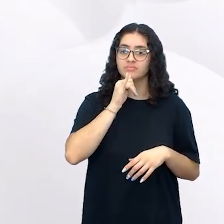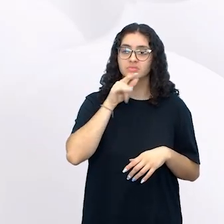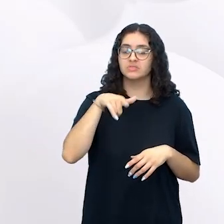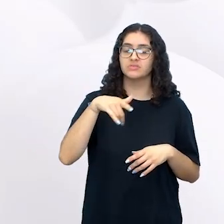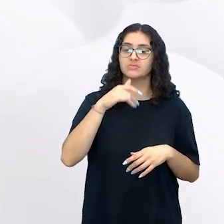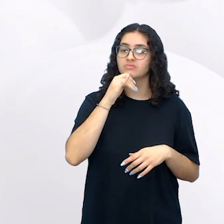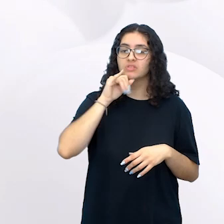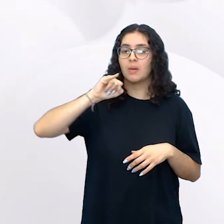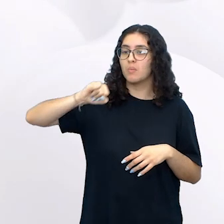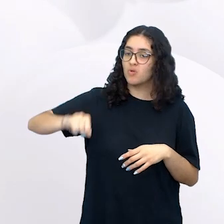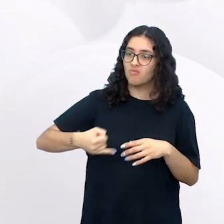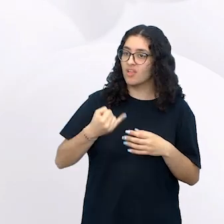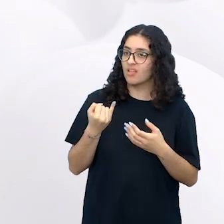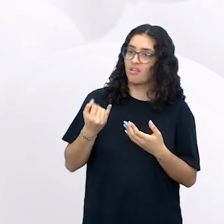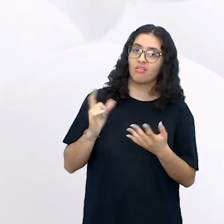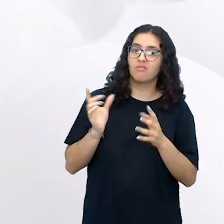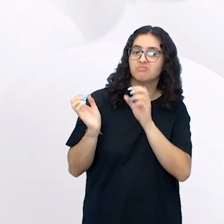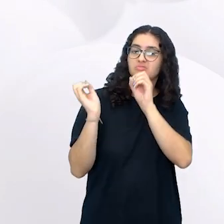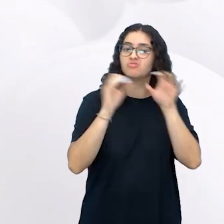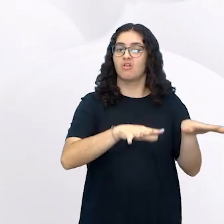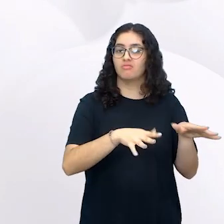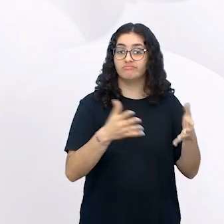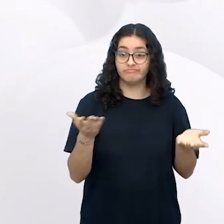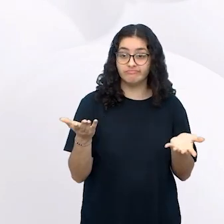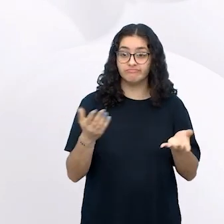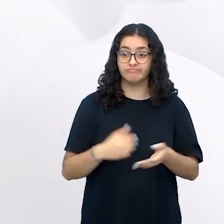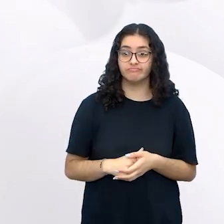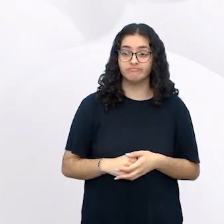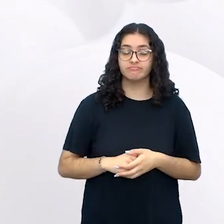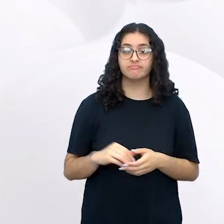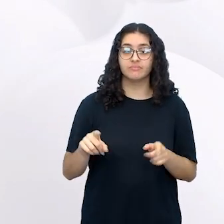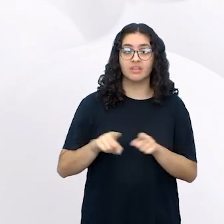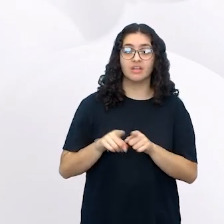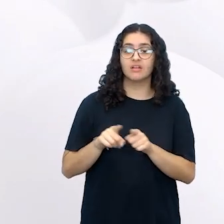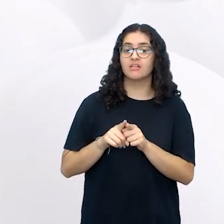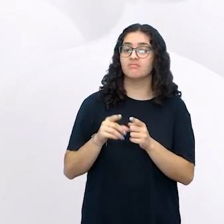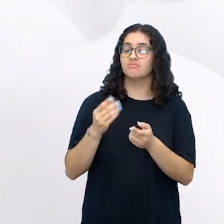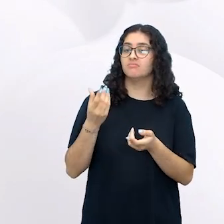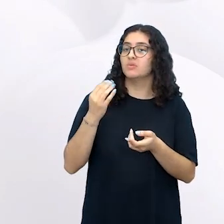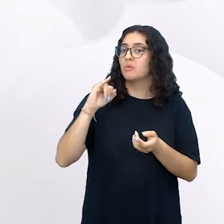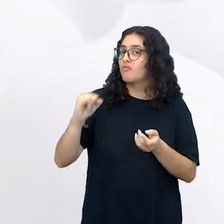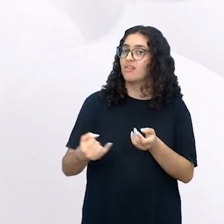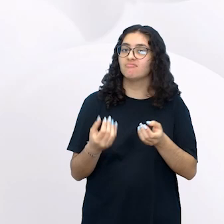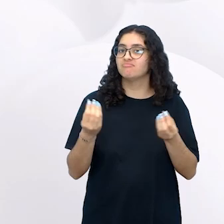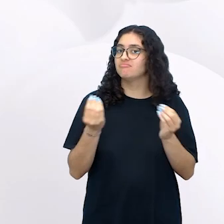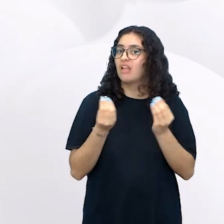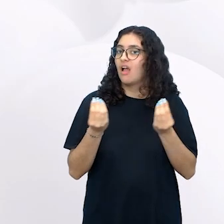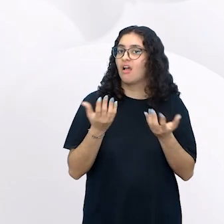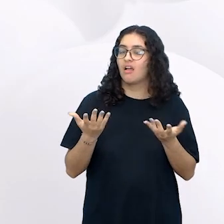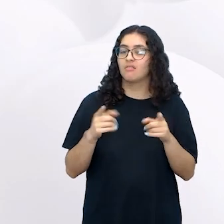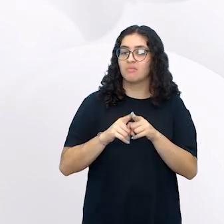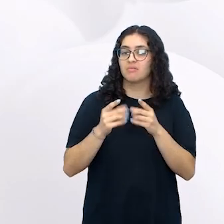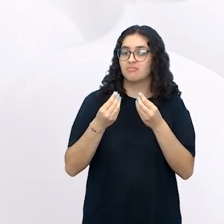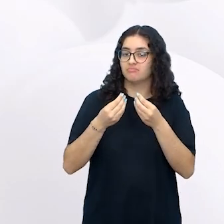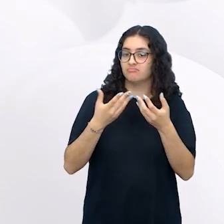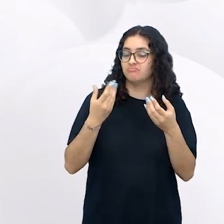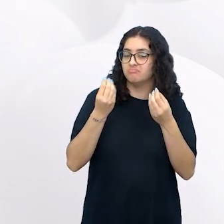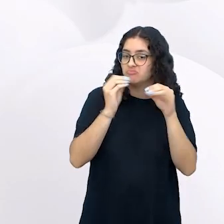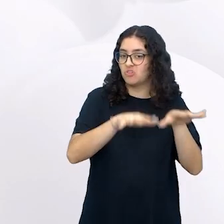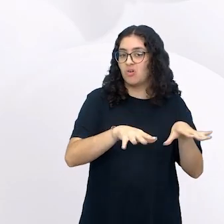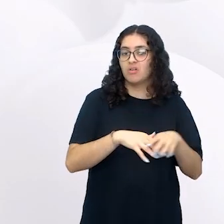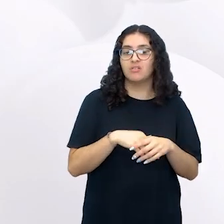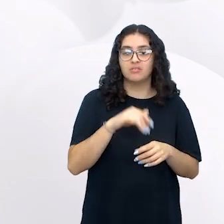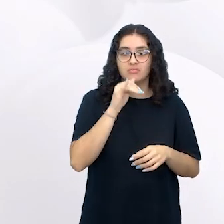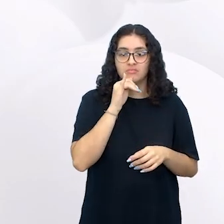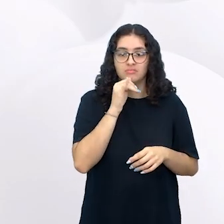desperdiçar, de não aproveitar da maneira como se deveria, a falta de proveito e a perda. E aí a gente vai desde coisas